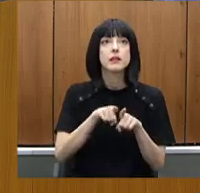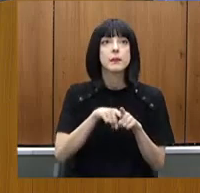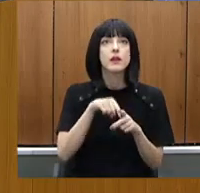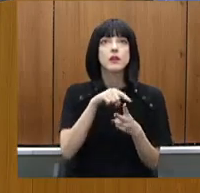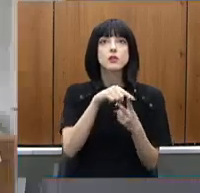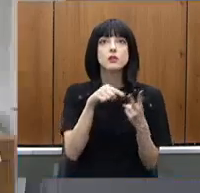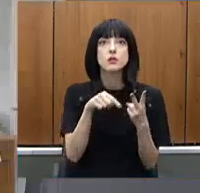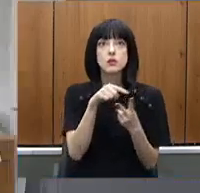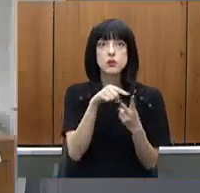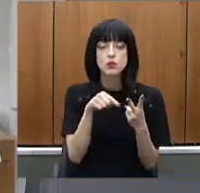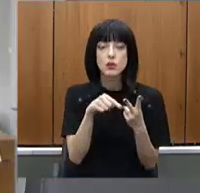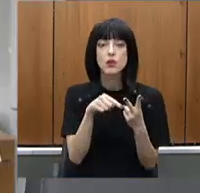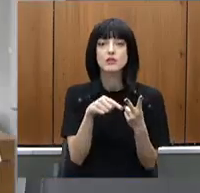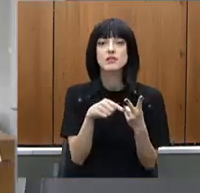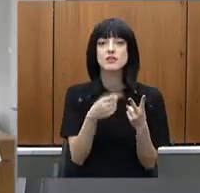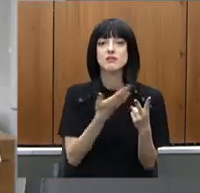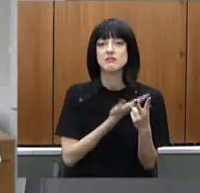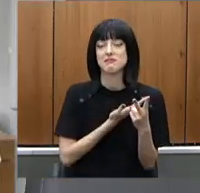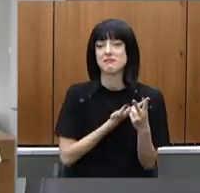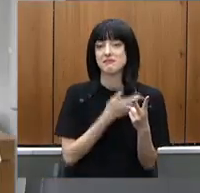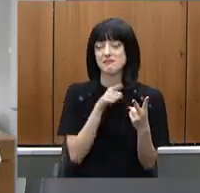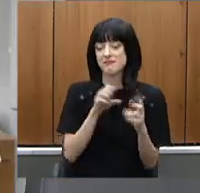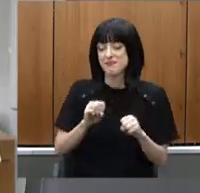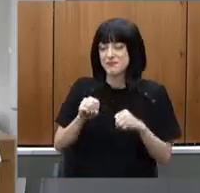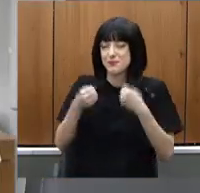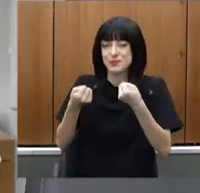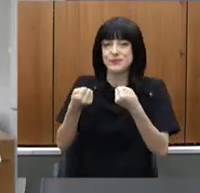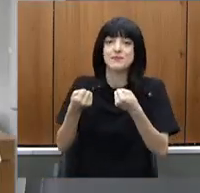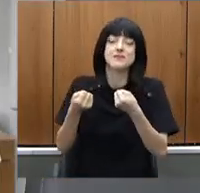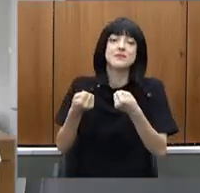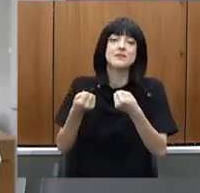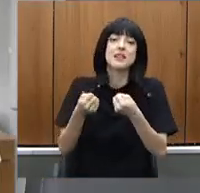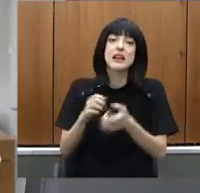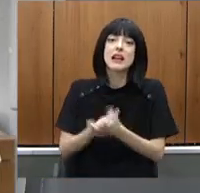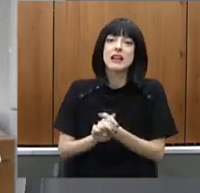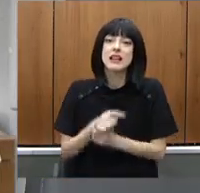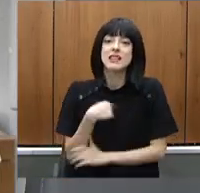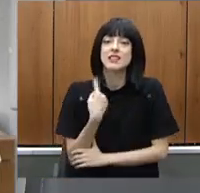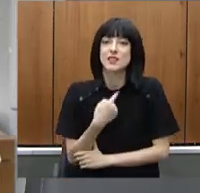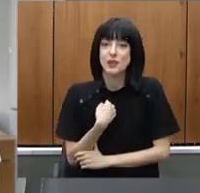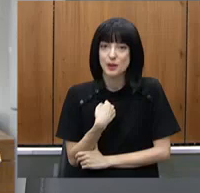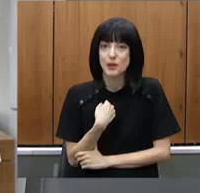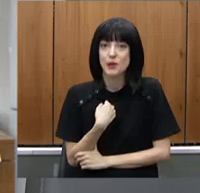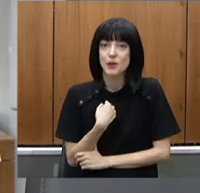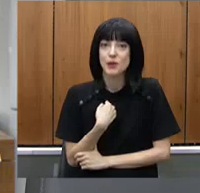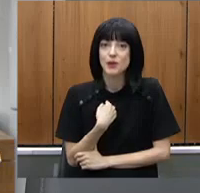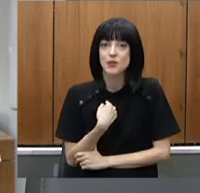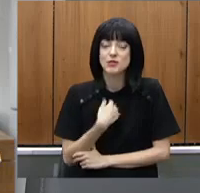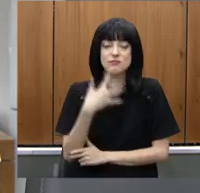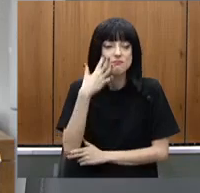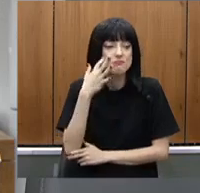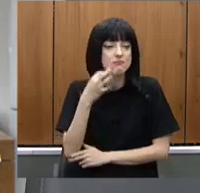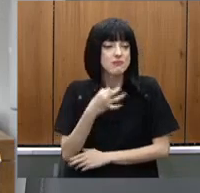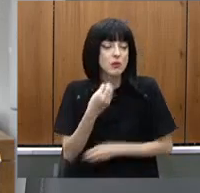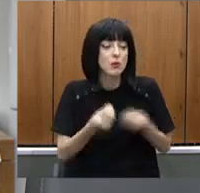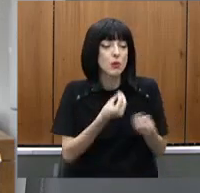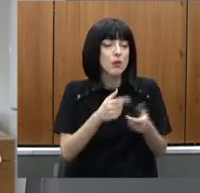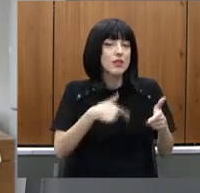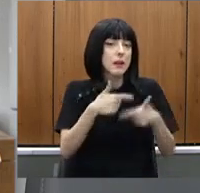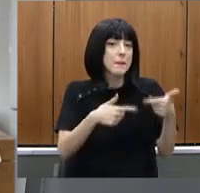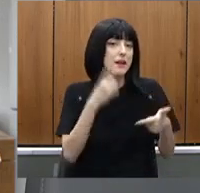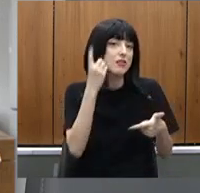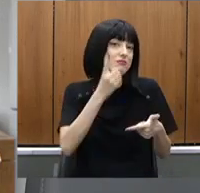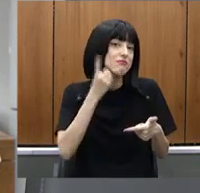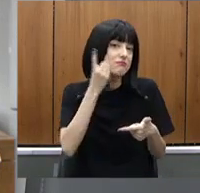a gente vai ficando mais amadurecida a gente vai compreendendo o trabalho do parlamentar e de fato não é fácil